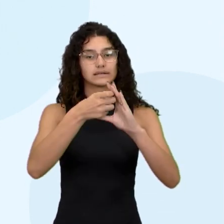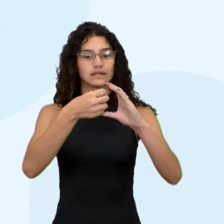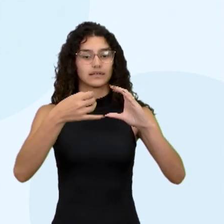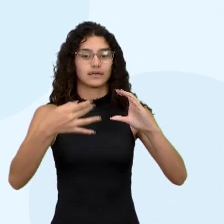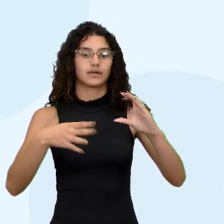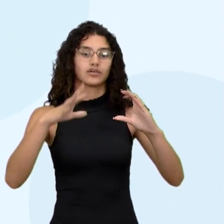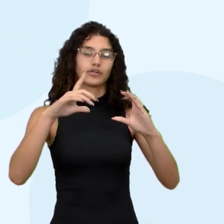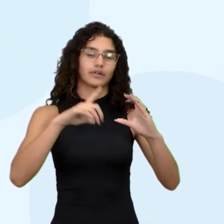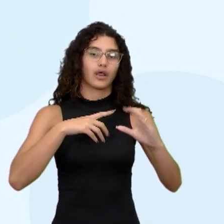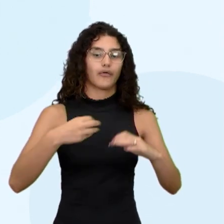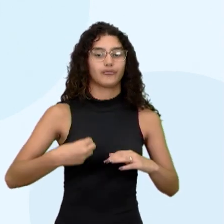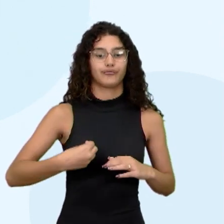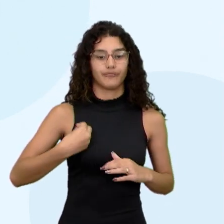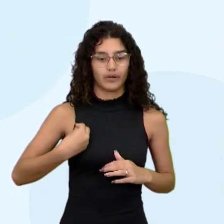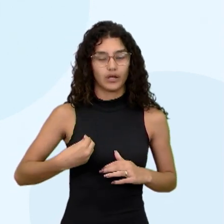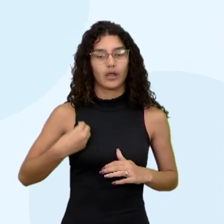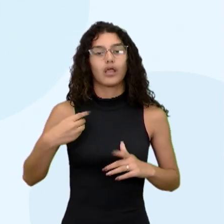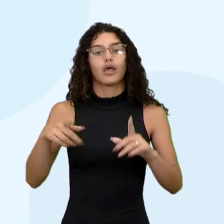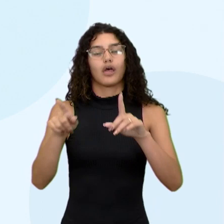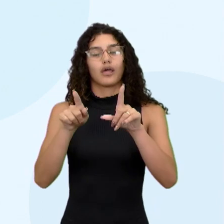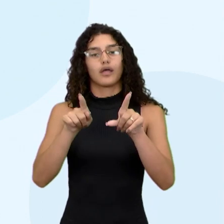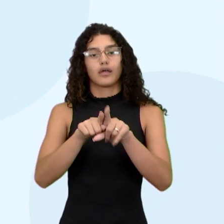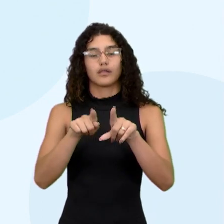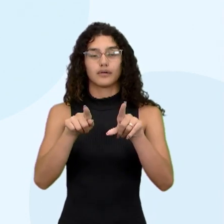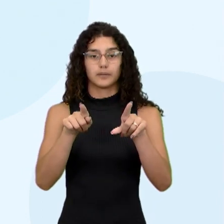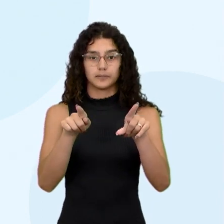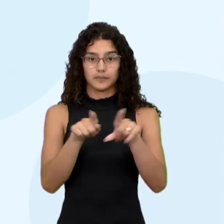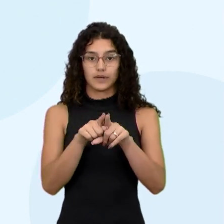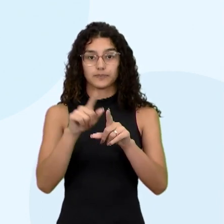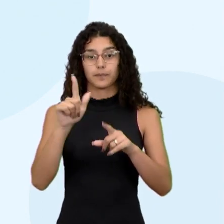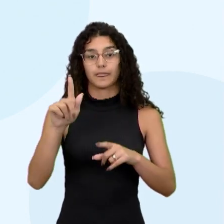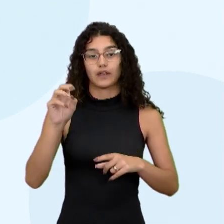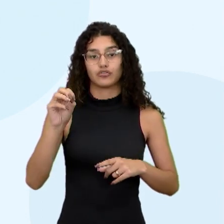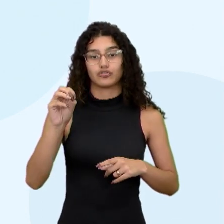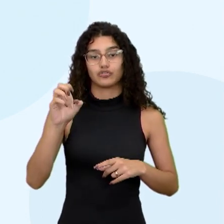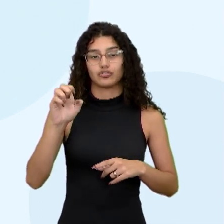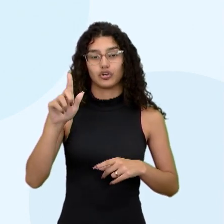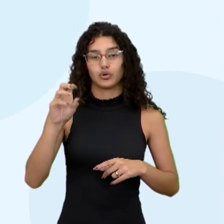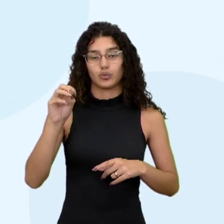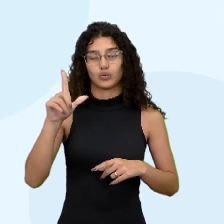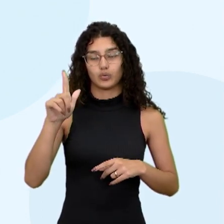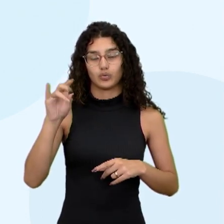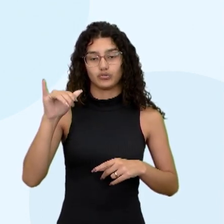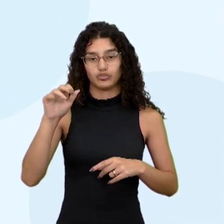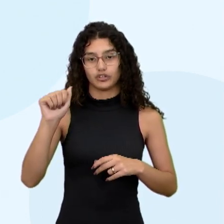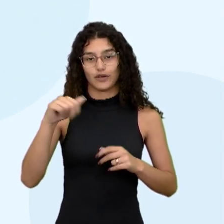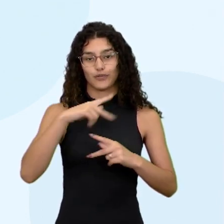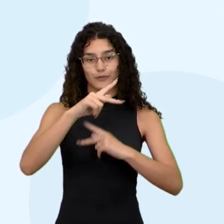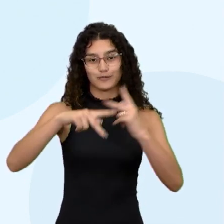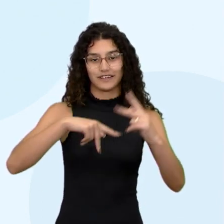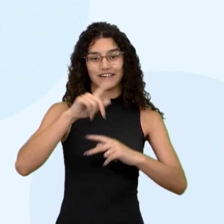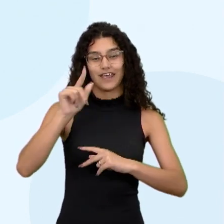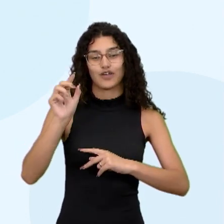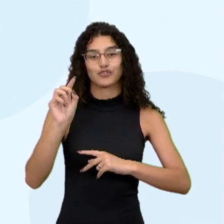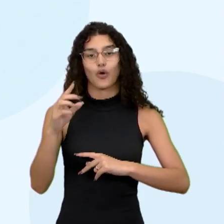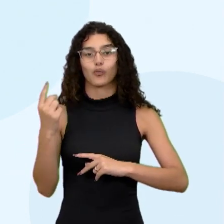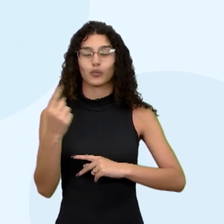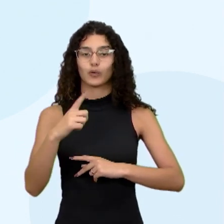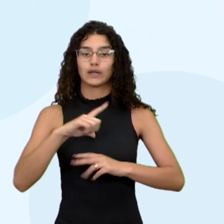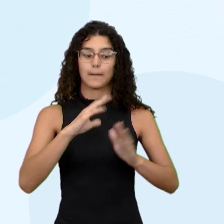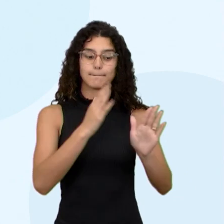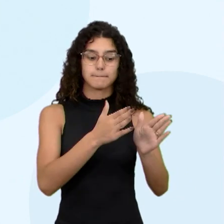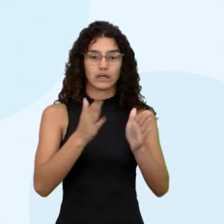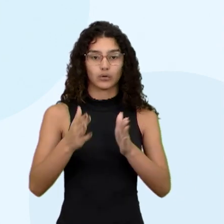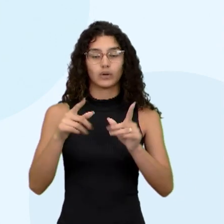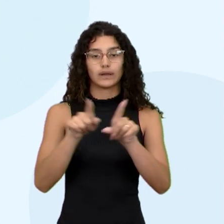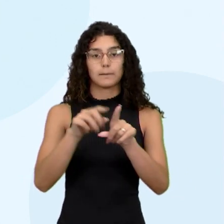de seres vivos, né, e principalmente aí também da geologia do planeta. E é o único que tem o período e época,